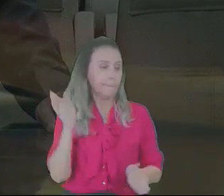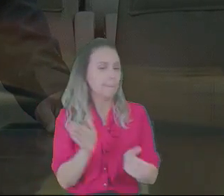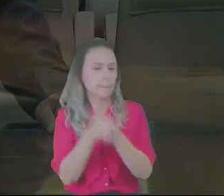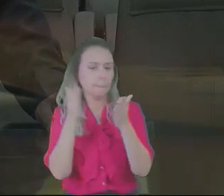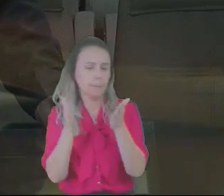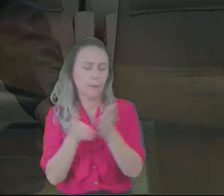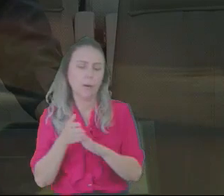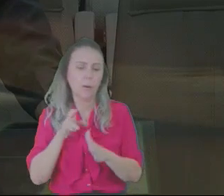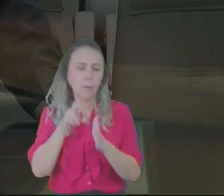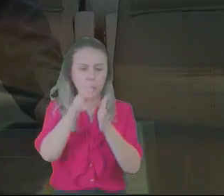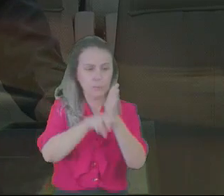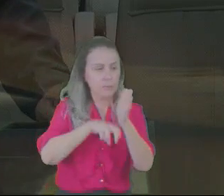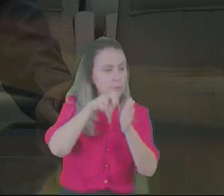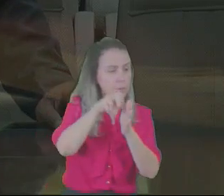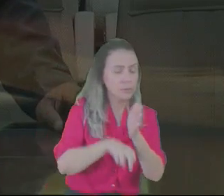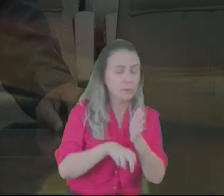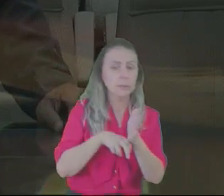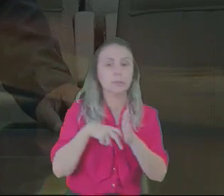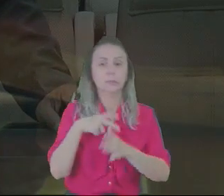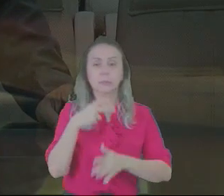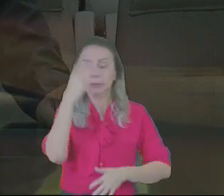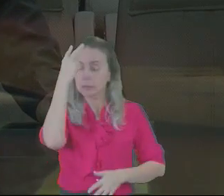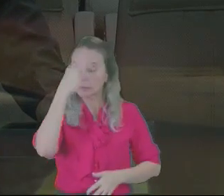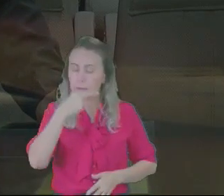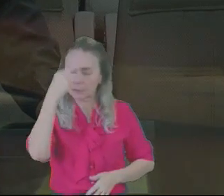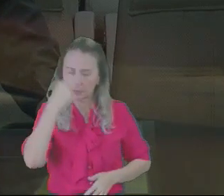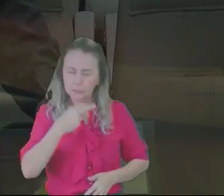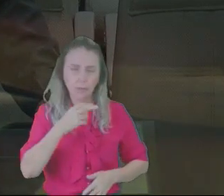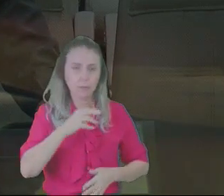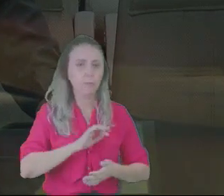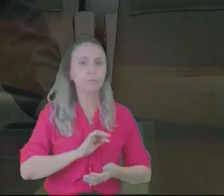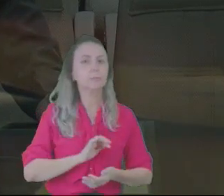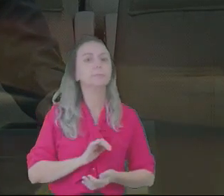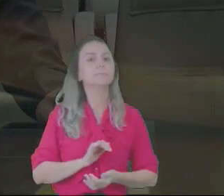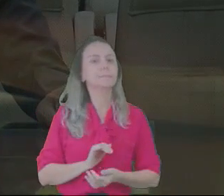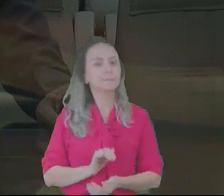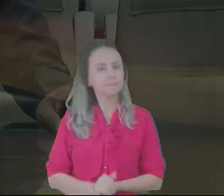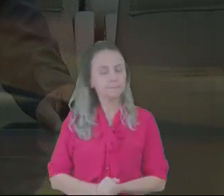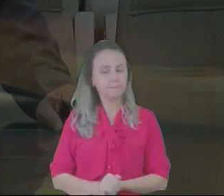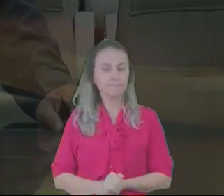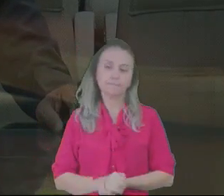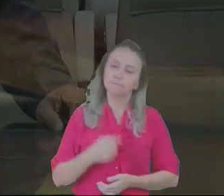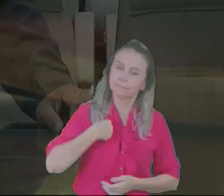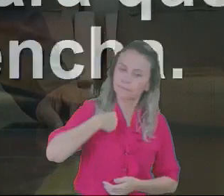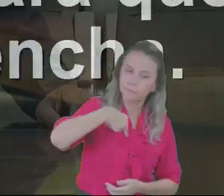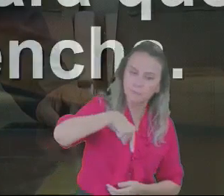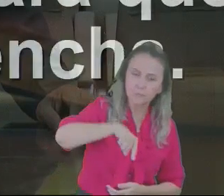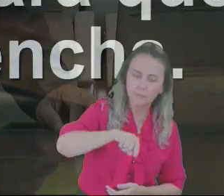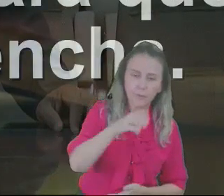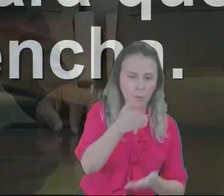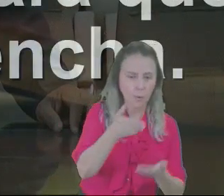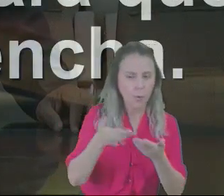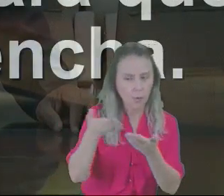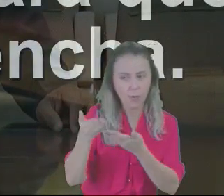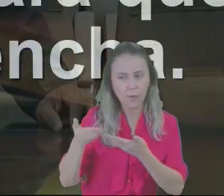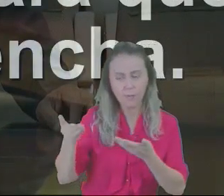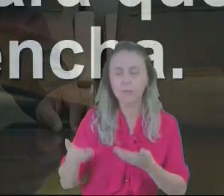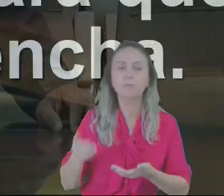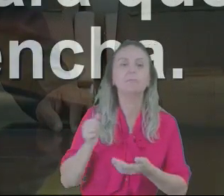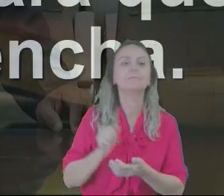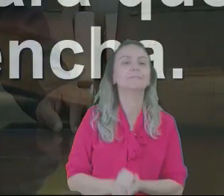e cegos e disse o servo senhor feito está como mandar ASP e ainda há lugar